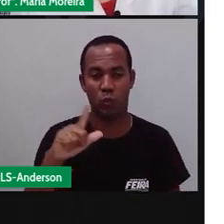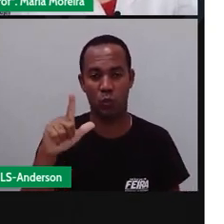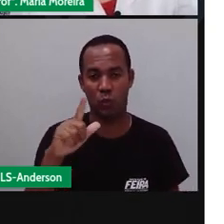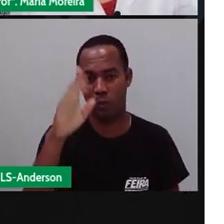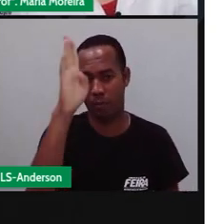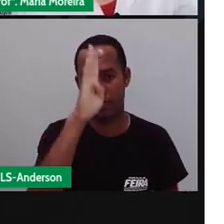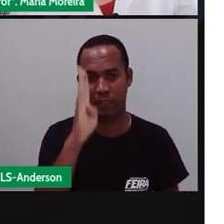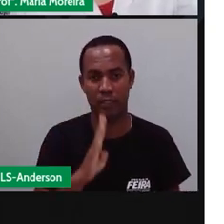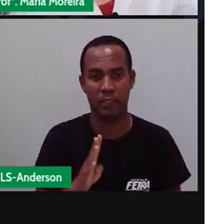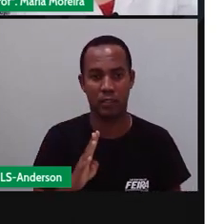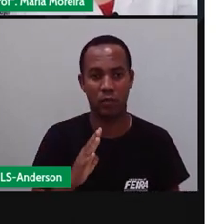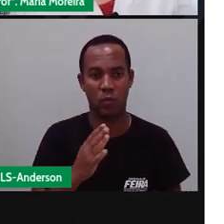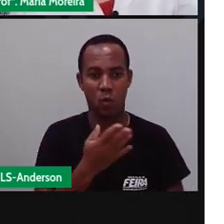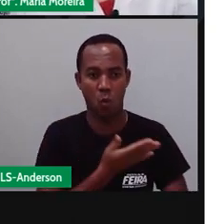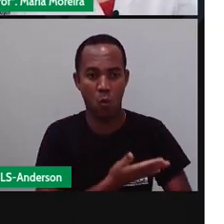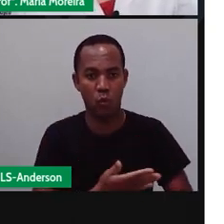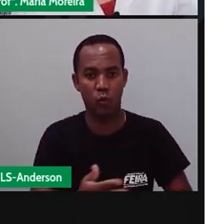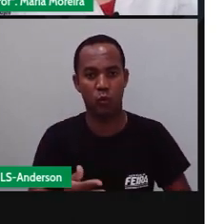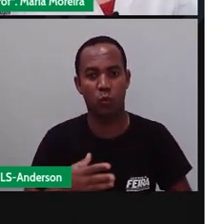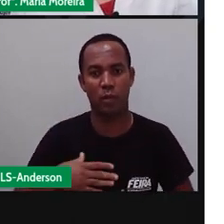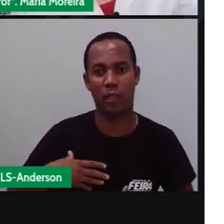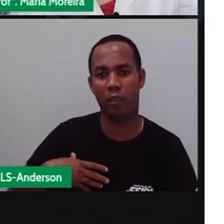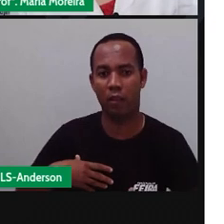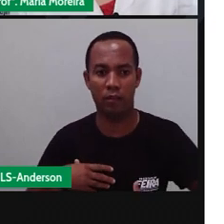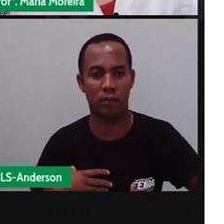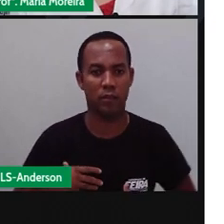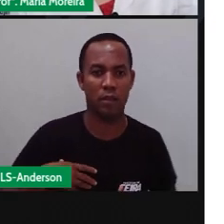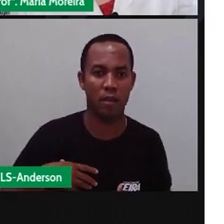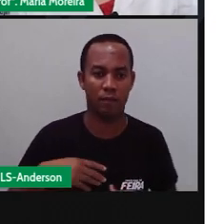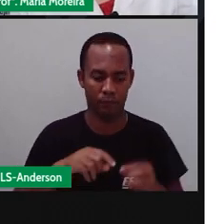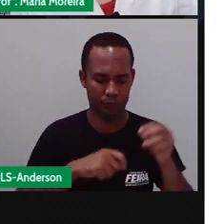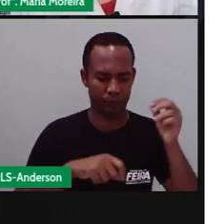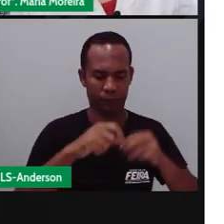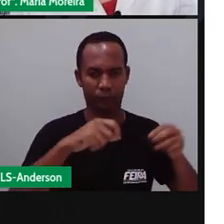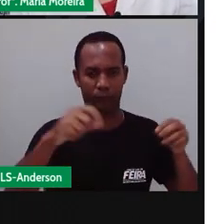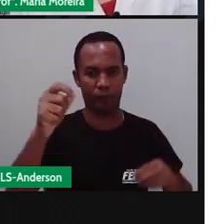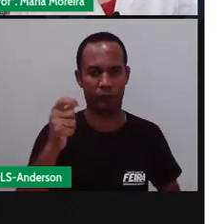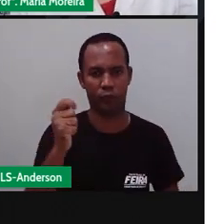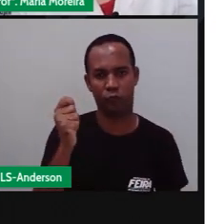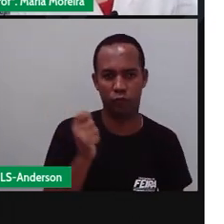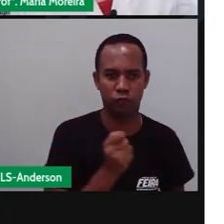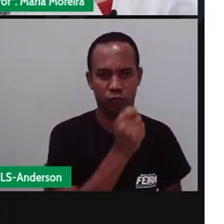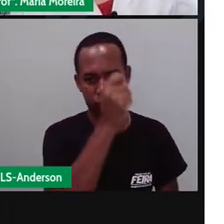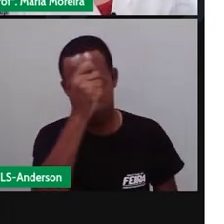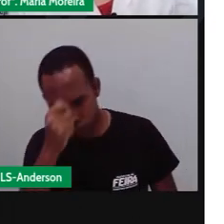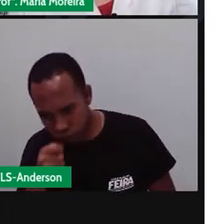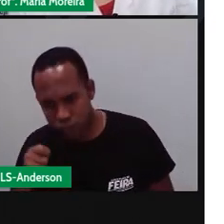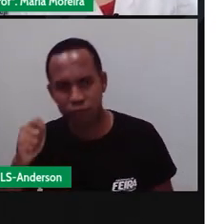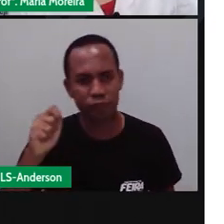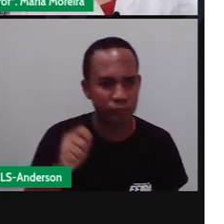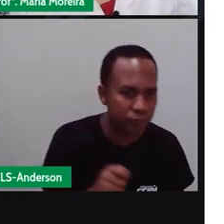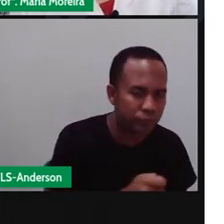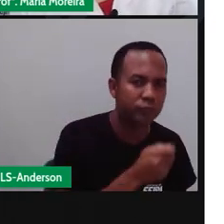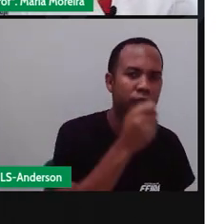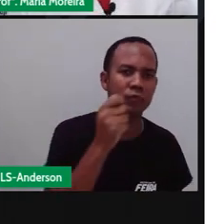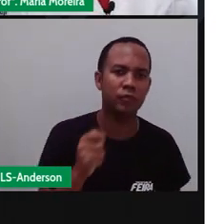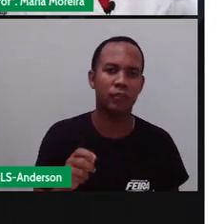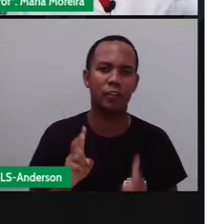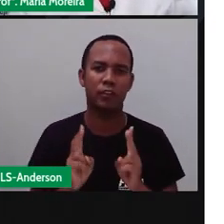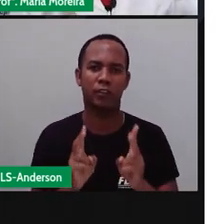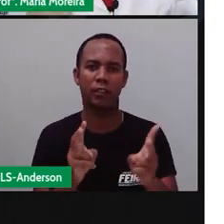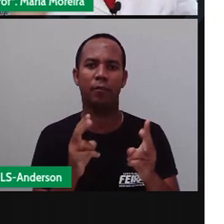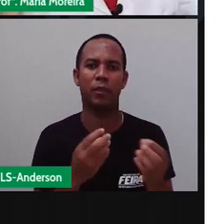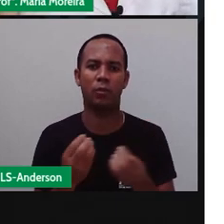de dançar em festas juninas, né? A dança das suitas de origem europeia e que era realizada no início da primavera?